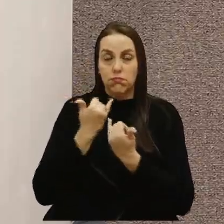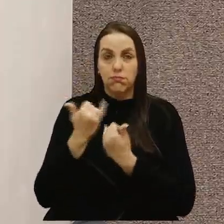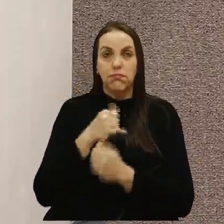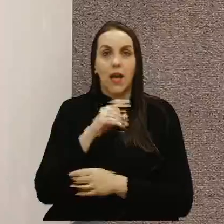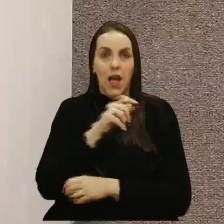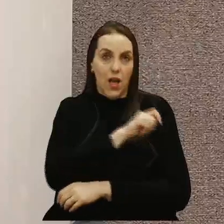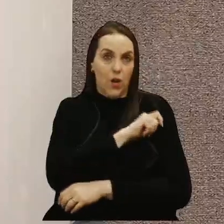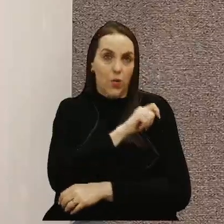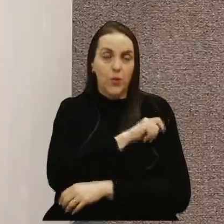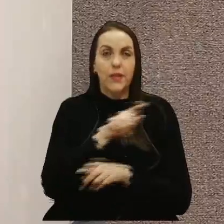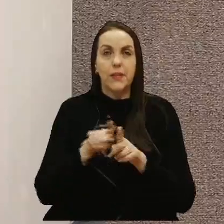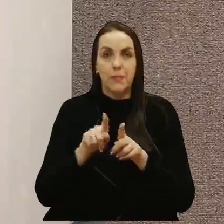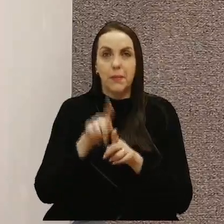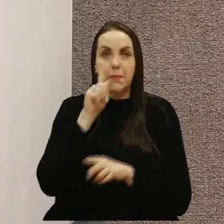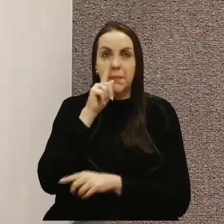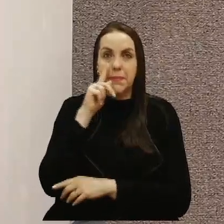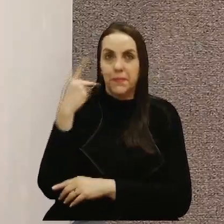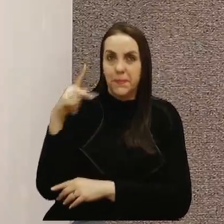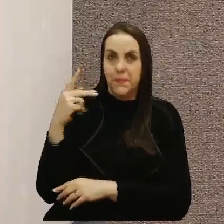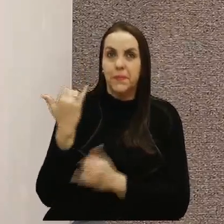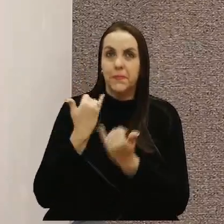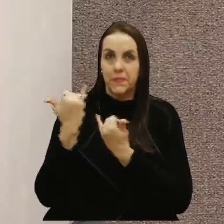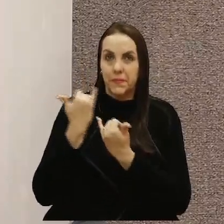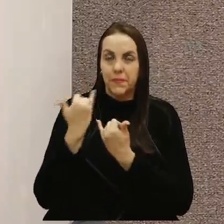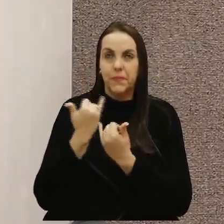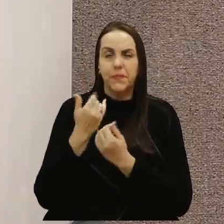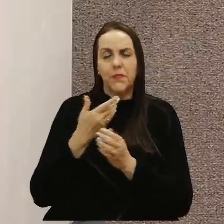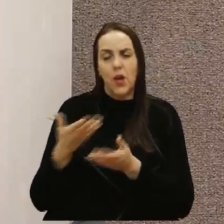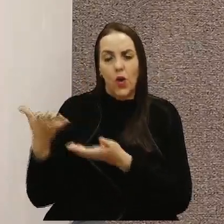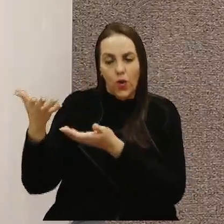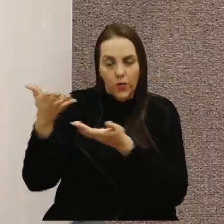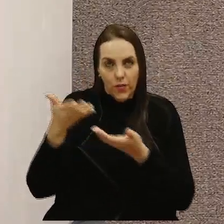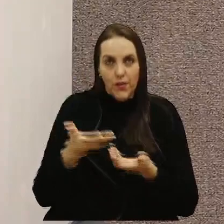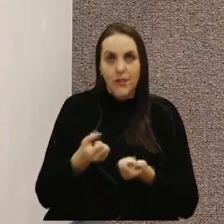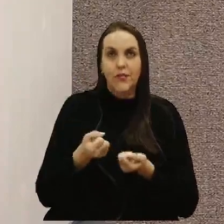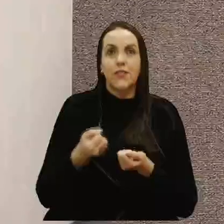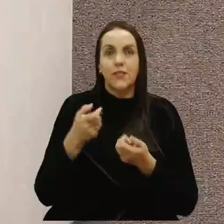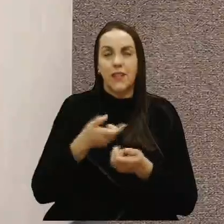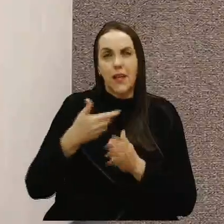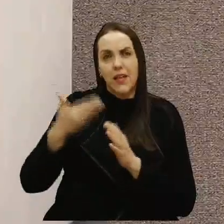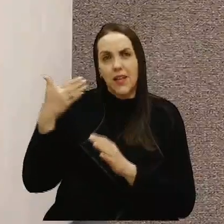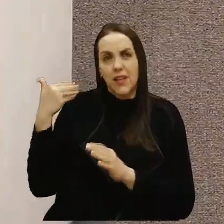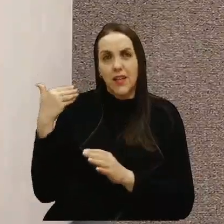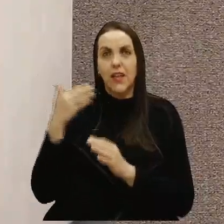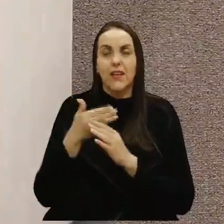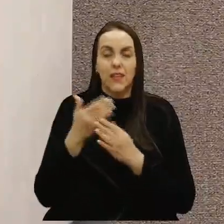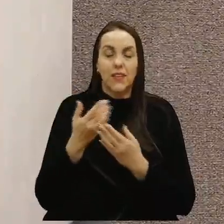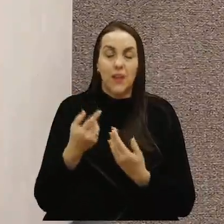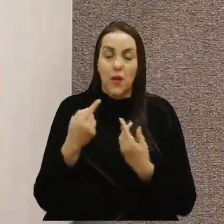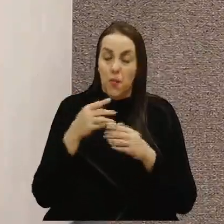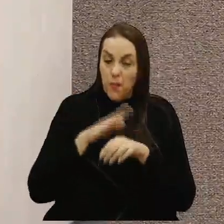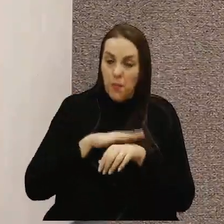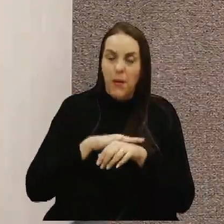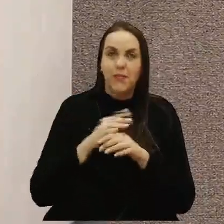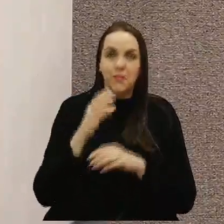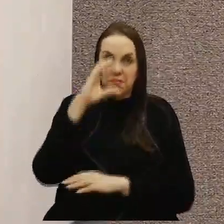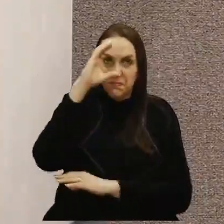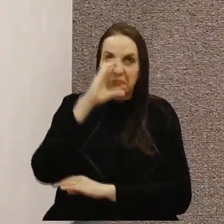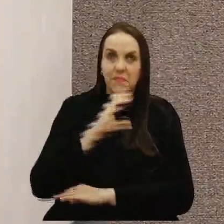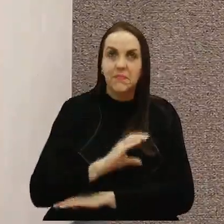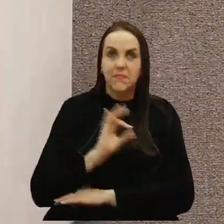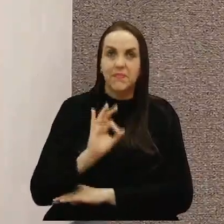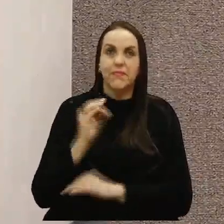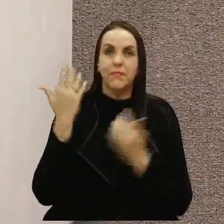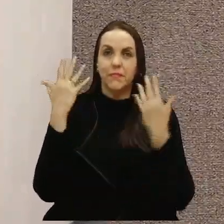forma, né, nós recebemos ela lá atrás, quando iniciou o projeto, e estava muito feliz de poder compartilhar esse momento de cidadania. Então, meus parabéns